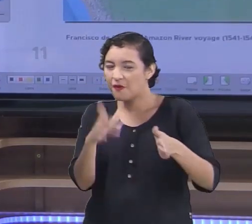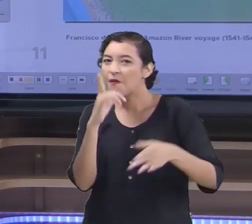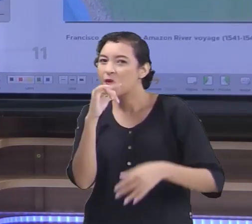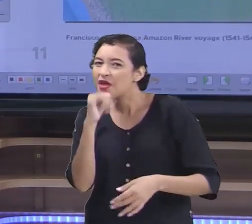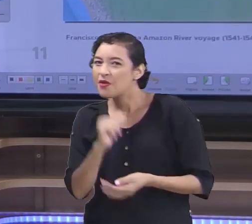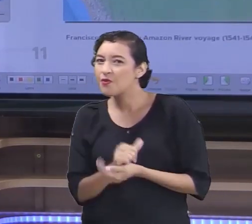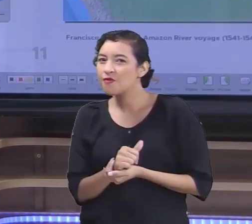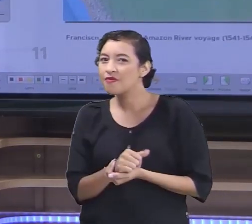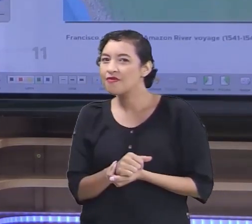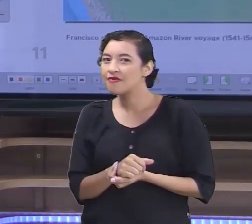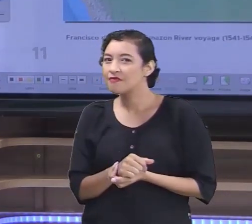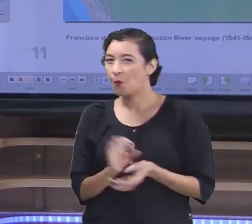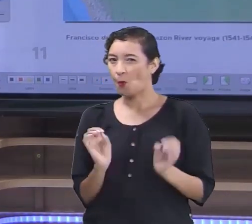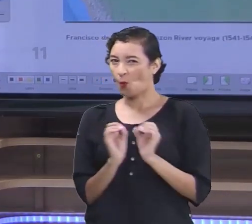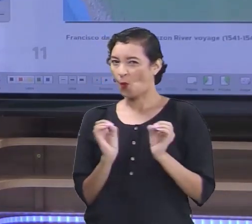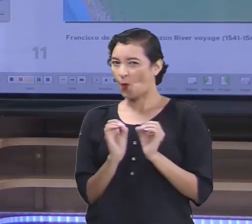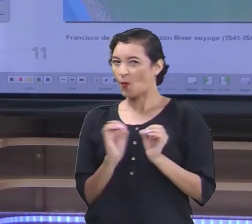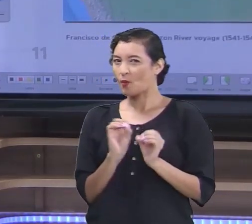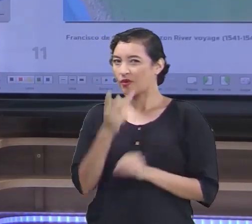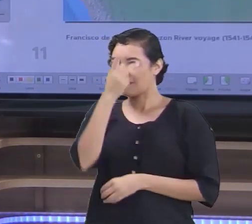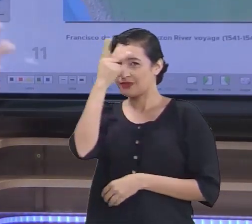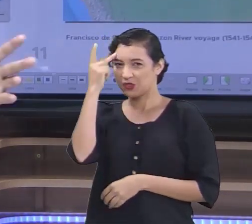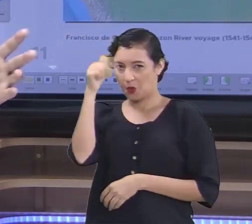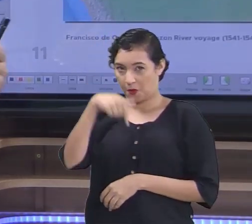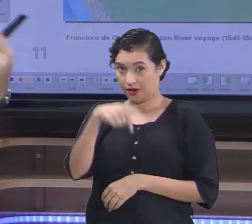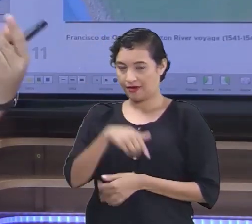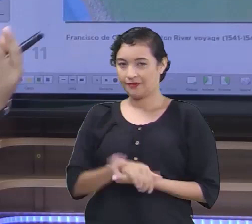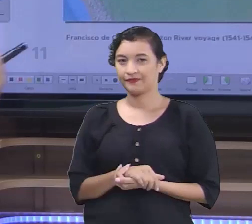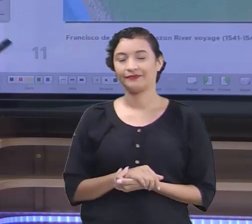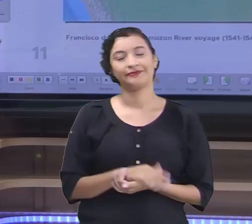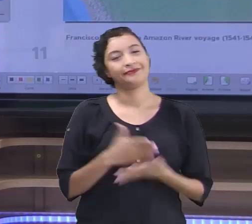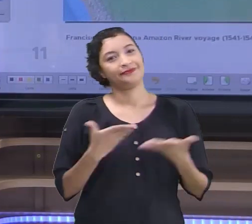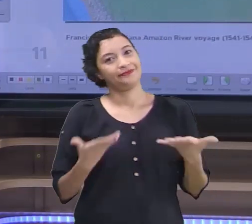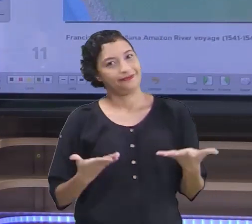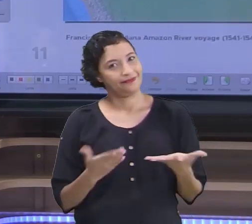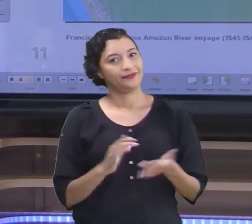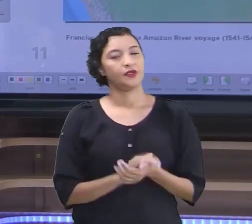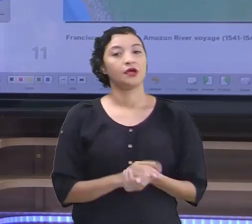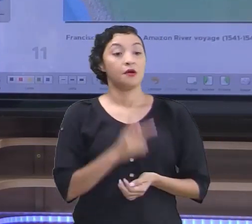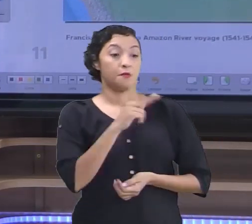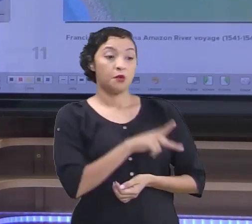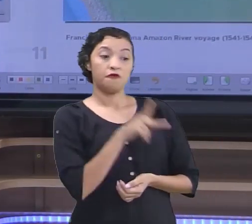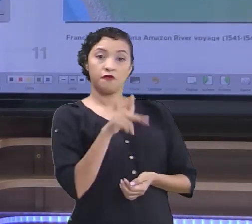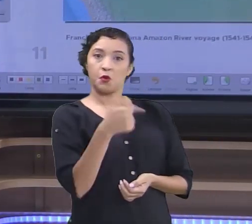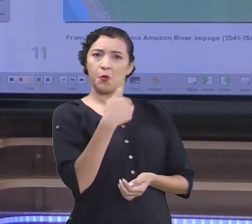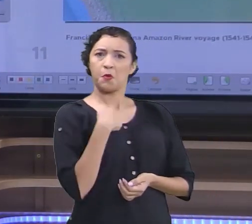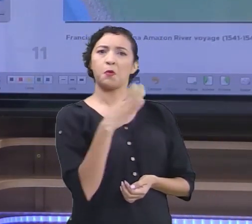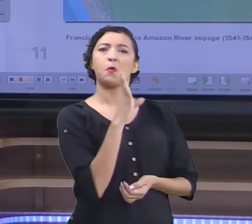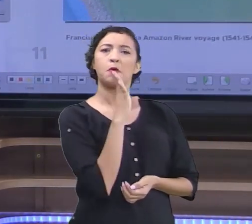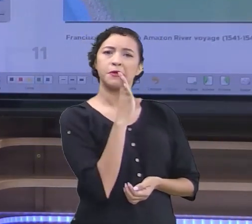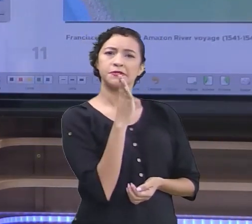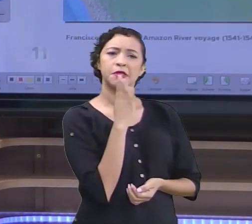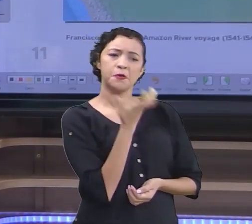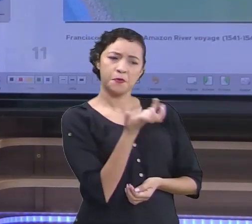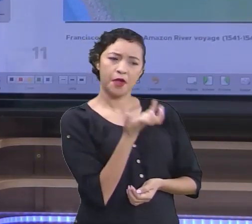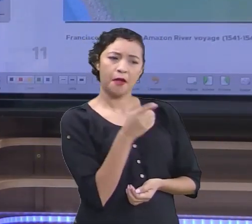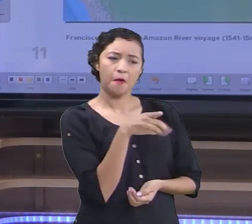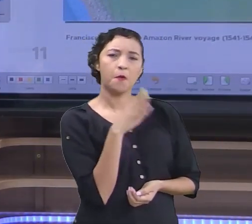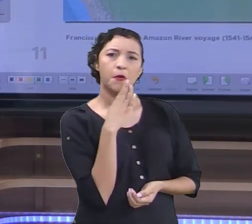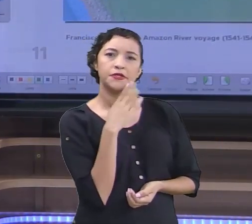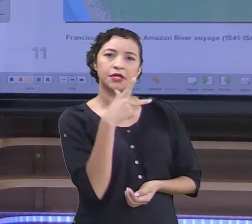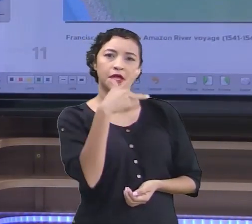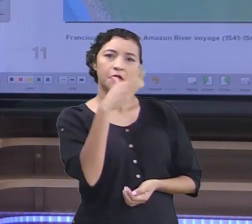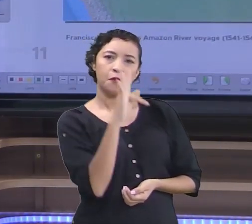aqui? Claro que não. Mas aí você deve estar falando: professor, eu queria era conhecer esse Francisco. Eu queria conhecer